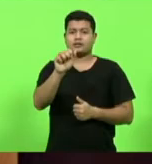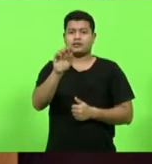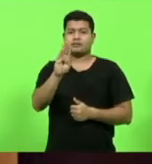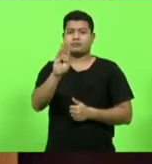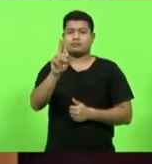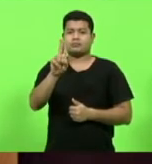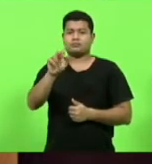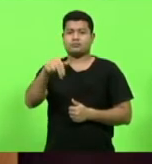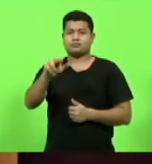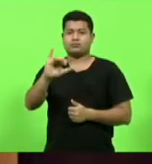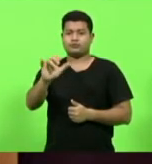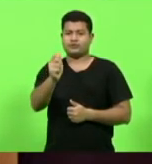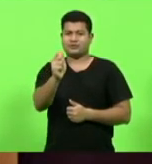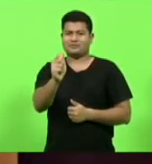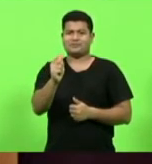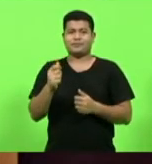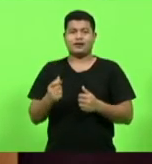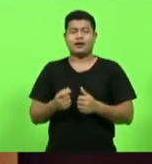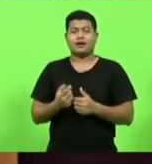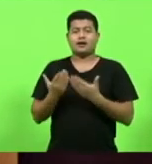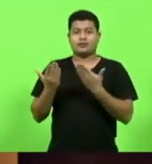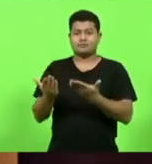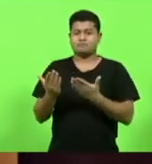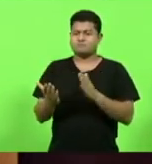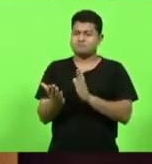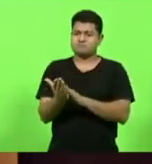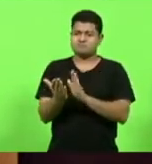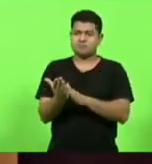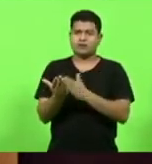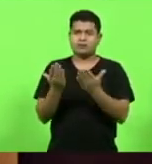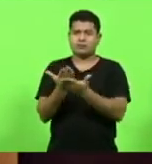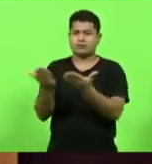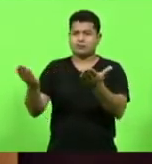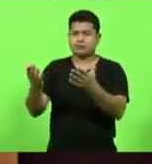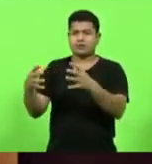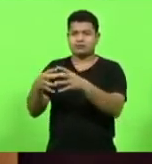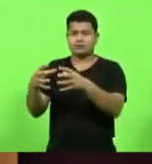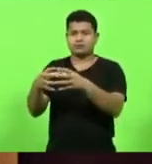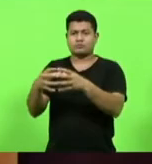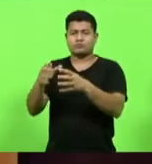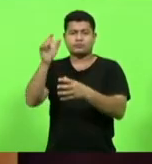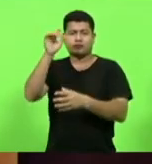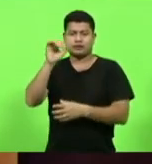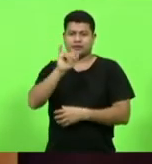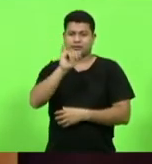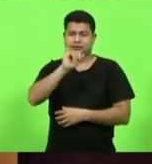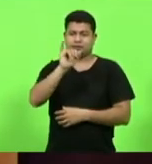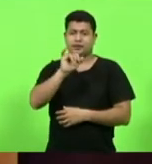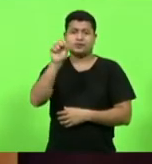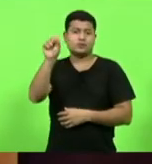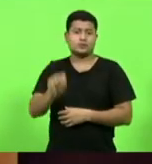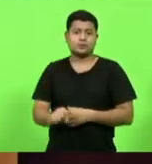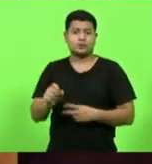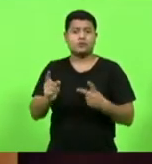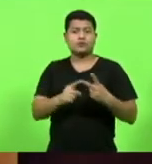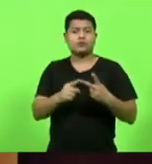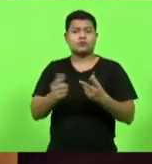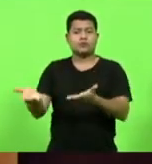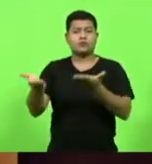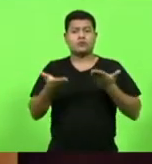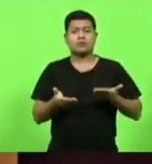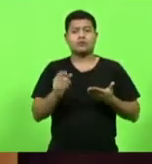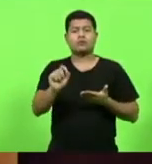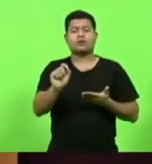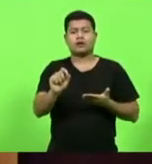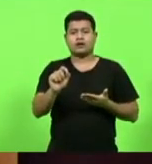1877. Parabéns per tutti italiani do sul de Santa Catarina. O segundo convite é o seguinte.